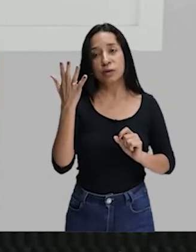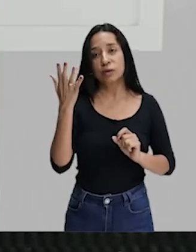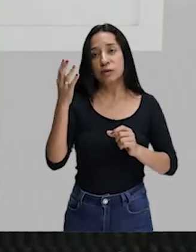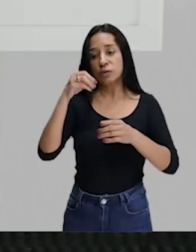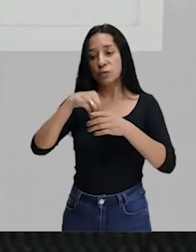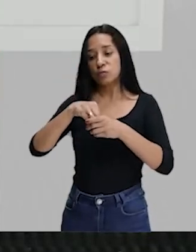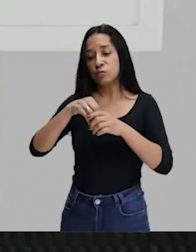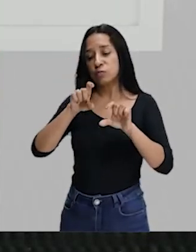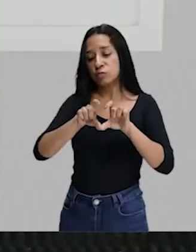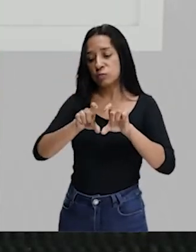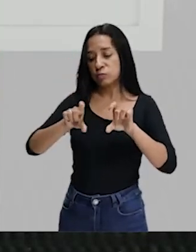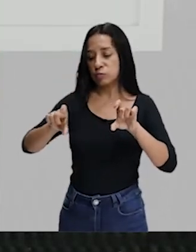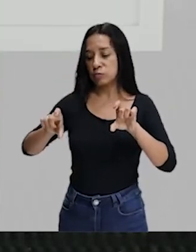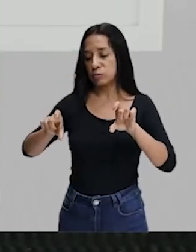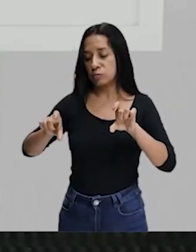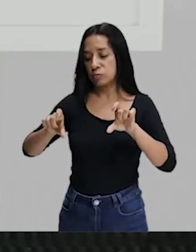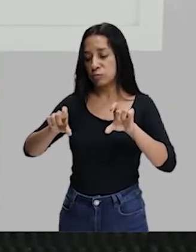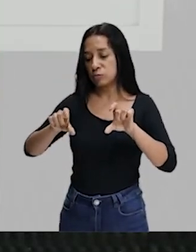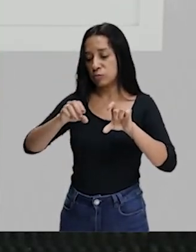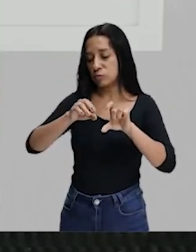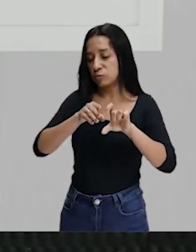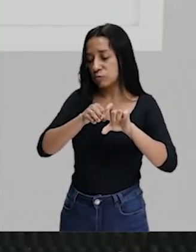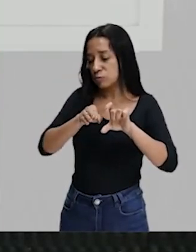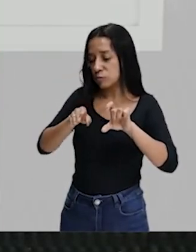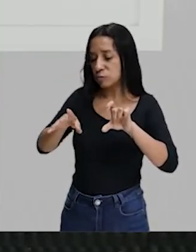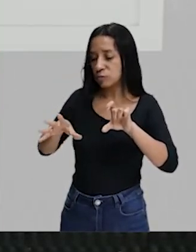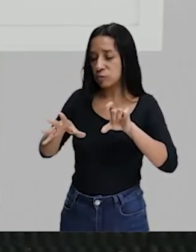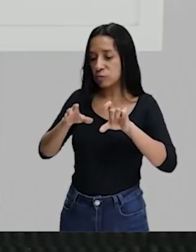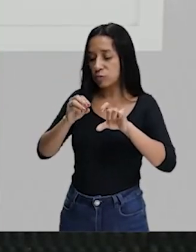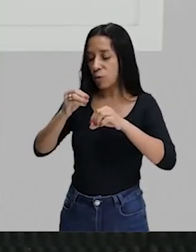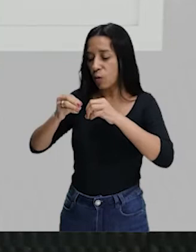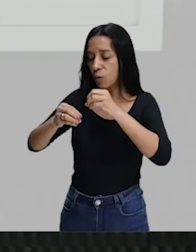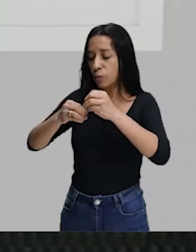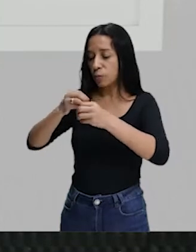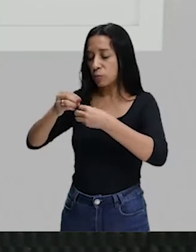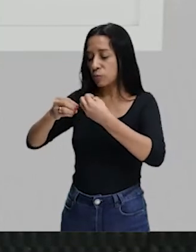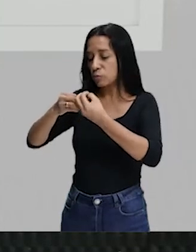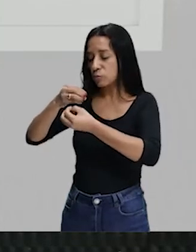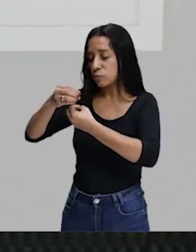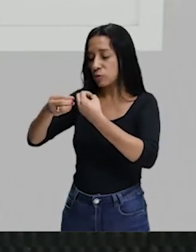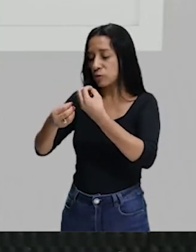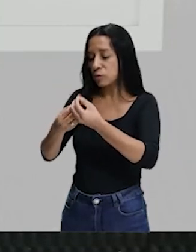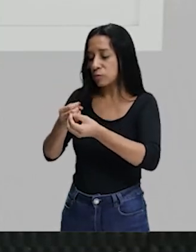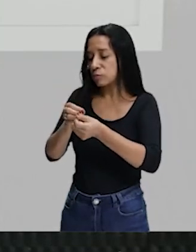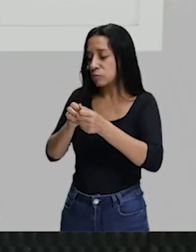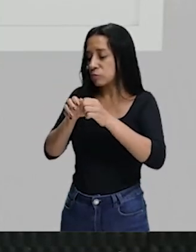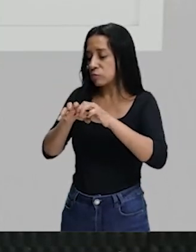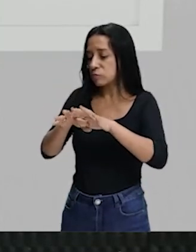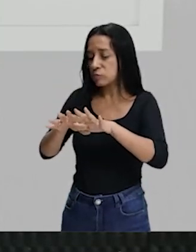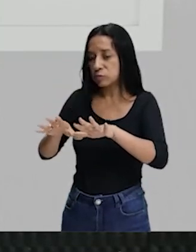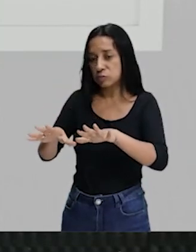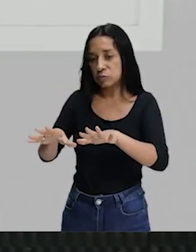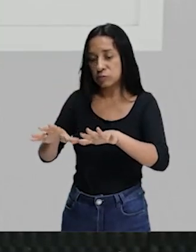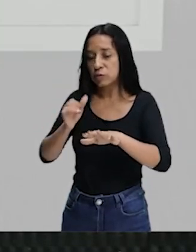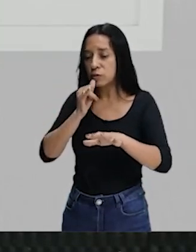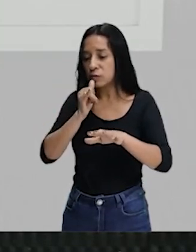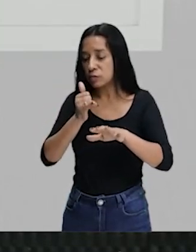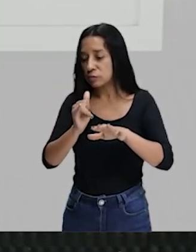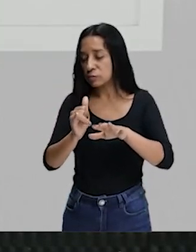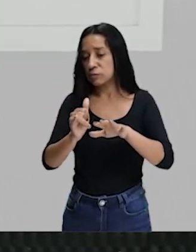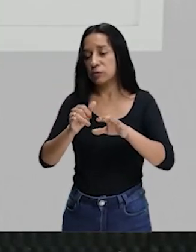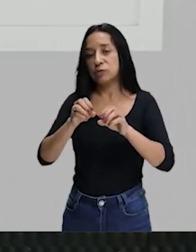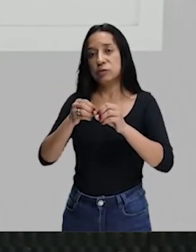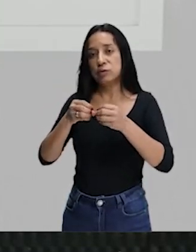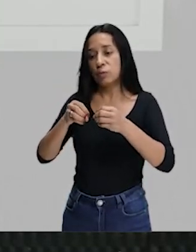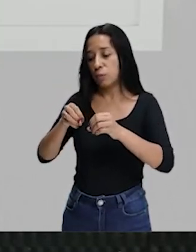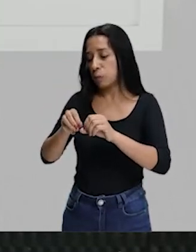chamamos de fluxo, certo? Então as moléculas, elas estão fluindo, né? A energia, desculpa, ela está fluindo